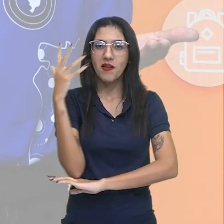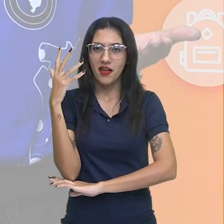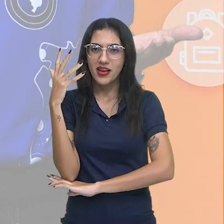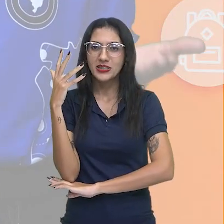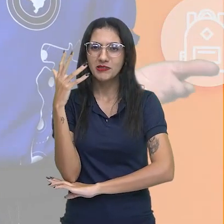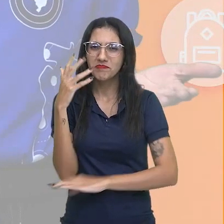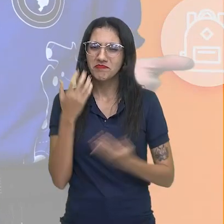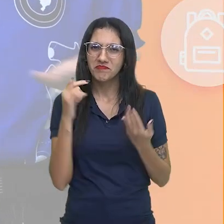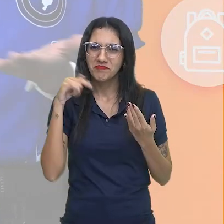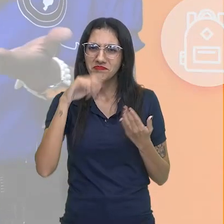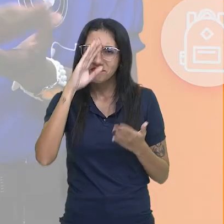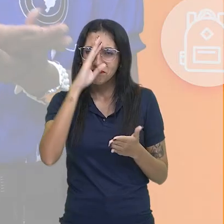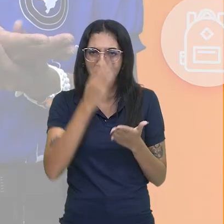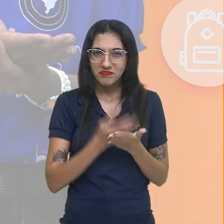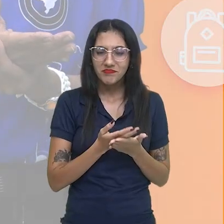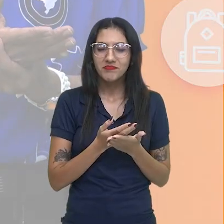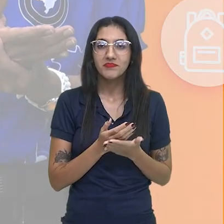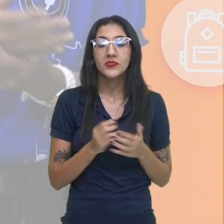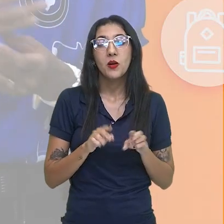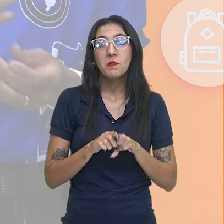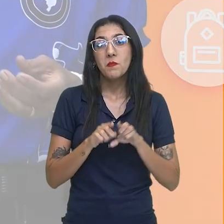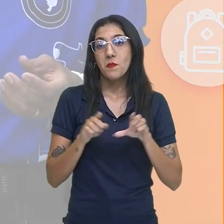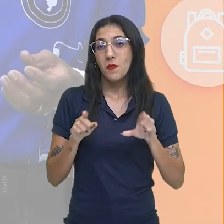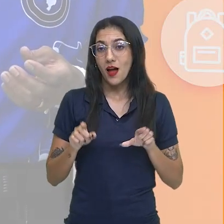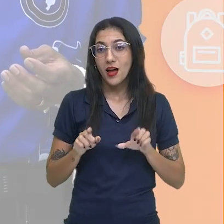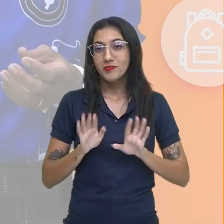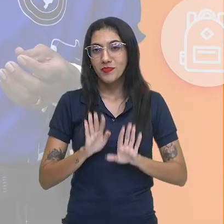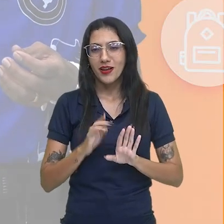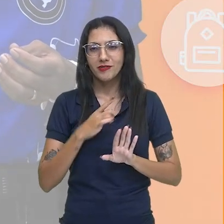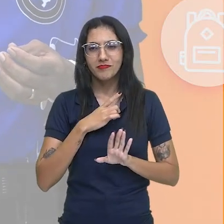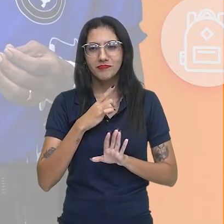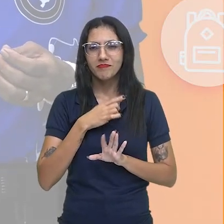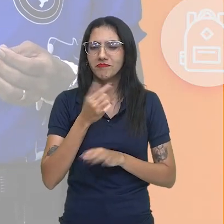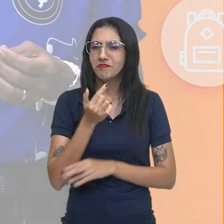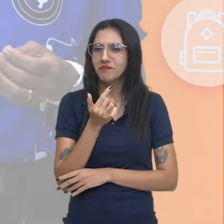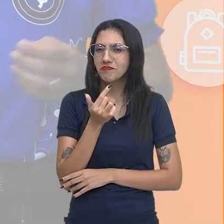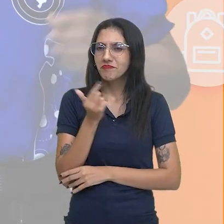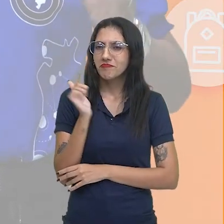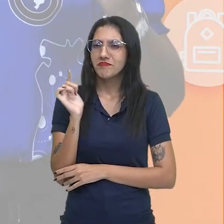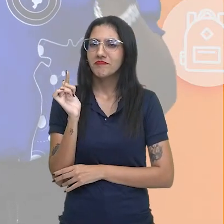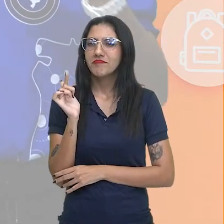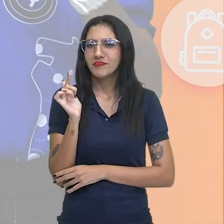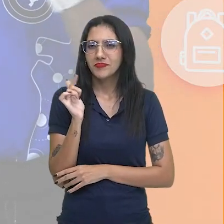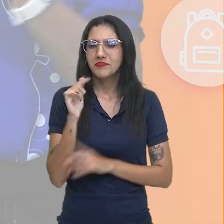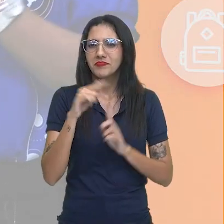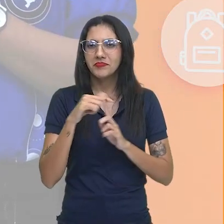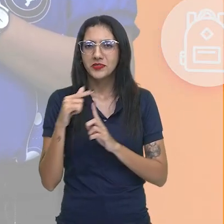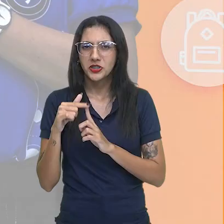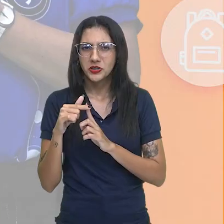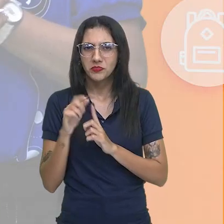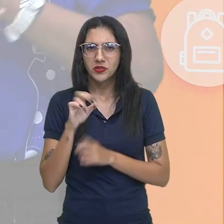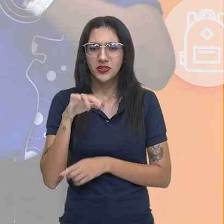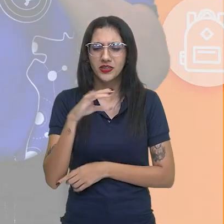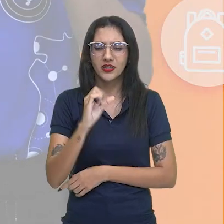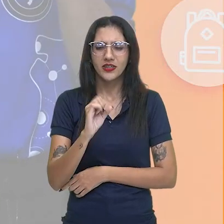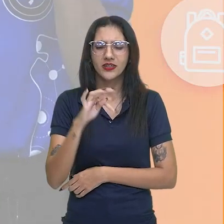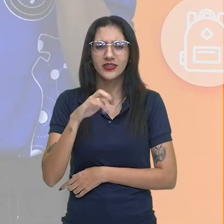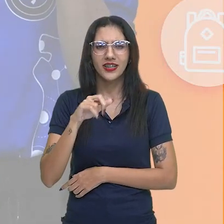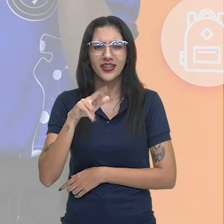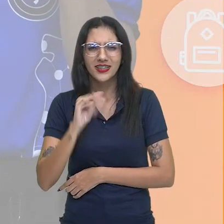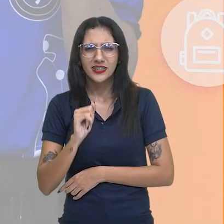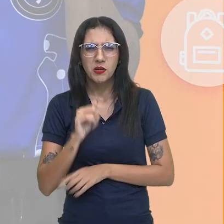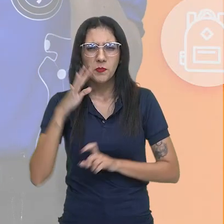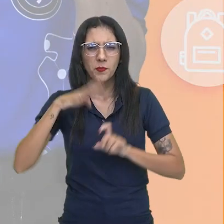diz a crença? Mas, por outro lado, existe a encantaria amazônica. E a encantaria, ela é